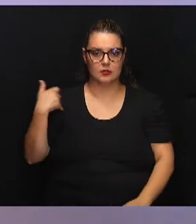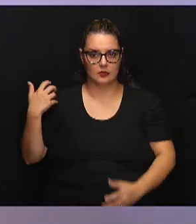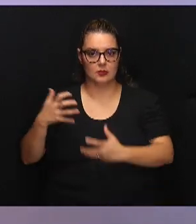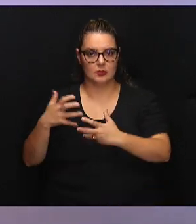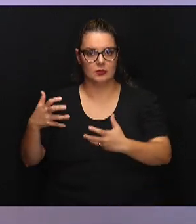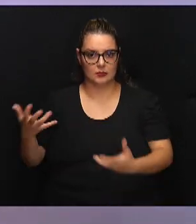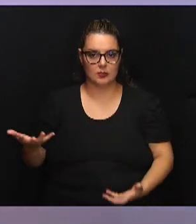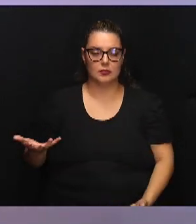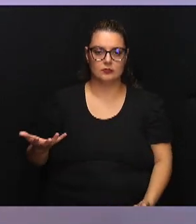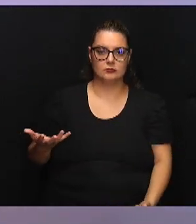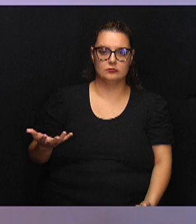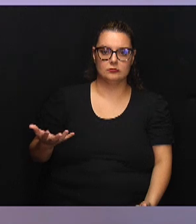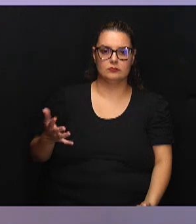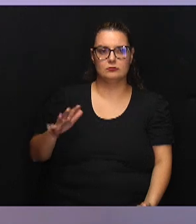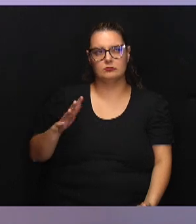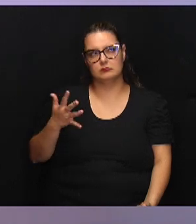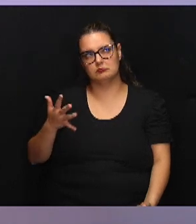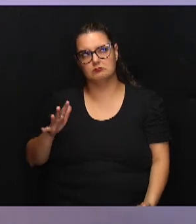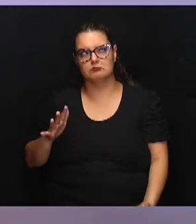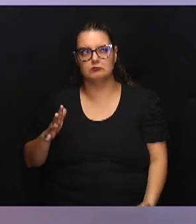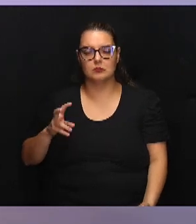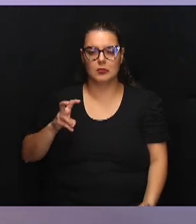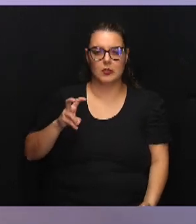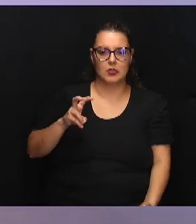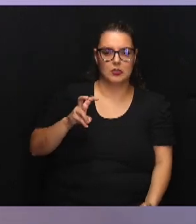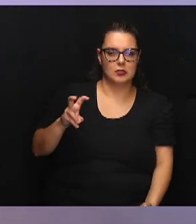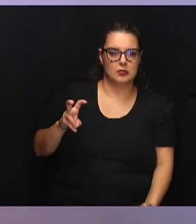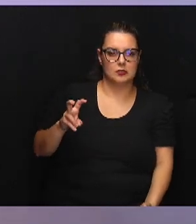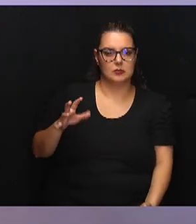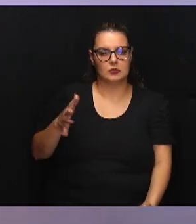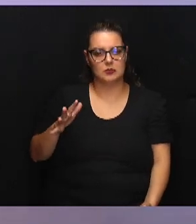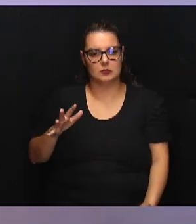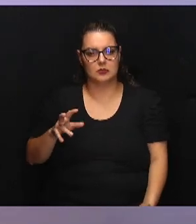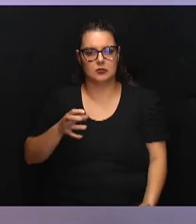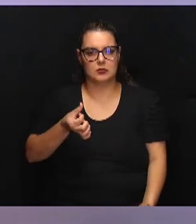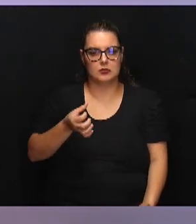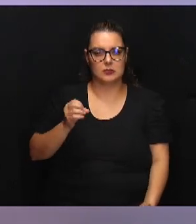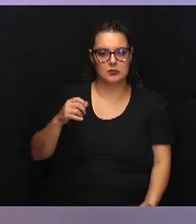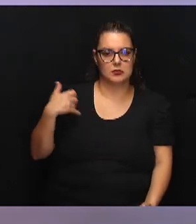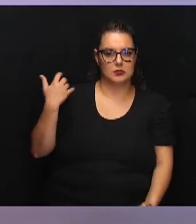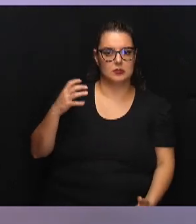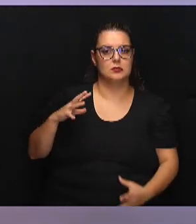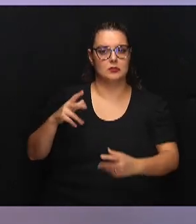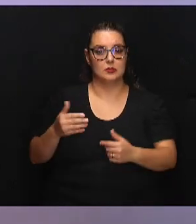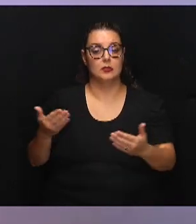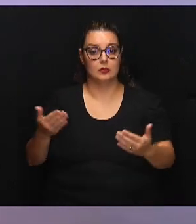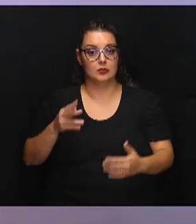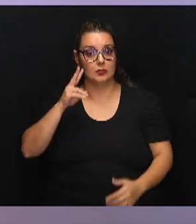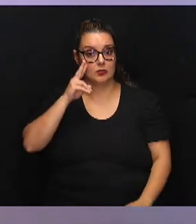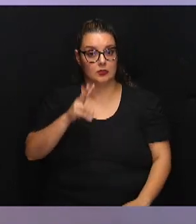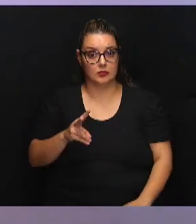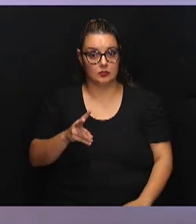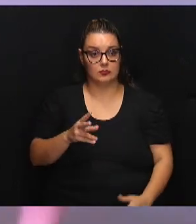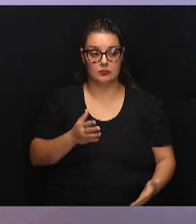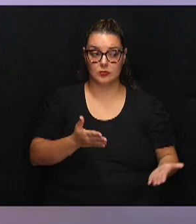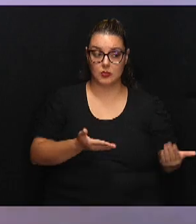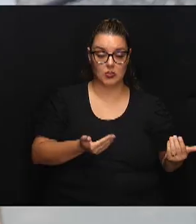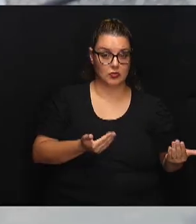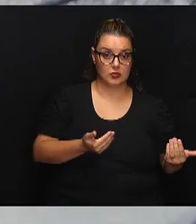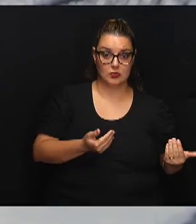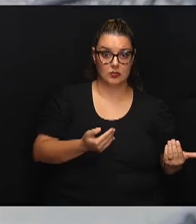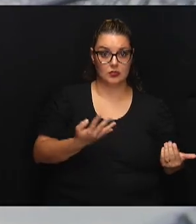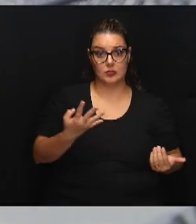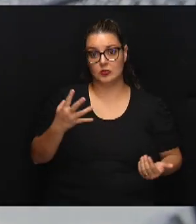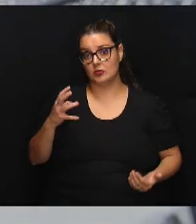velho, né, ali a partir dos 55, 60 anos de idade em geral, hoje a gente tem visto já, às vezes com